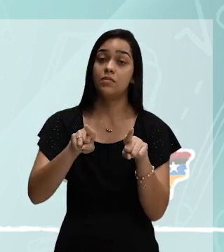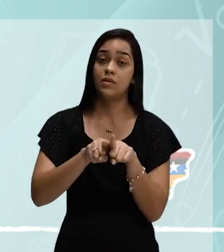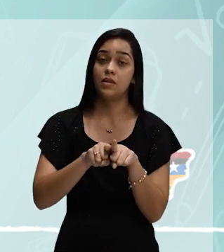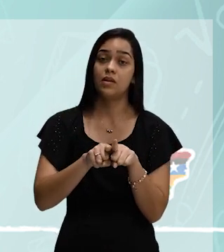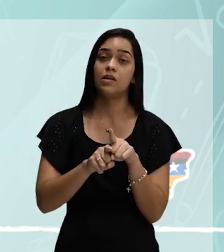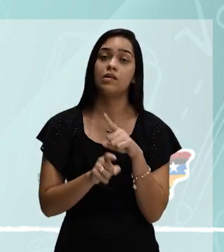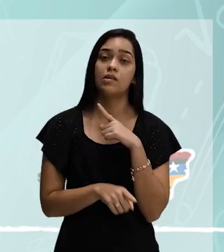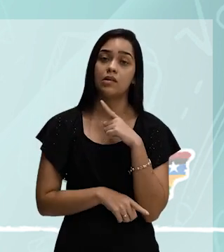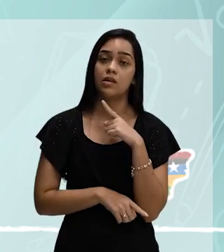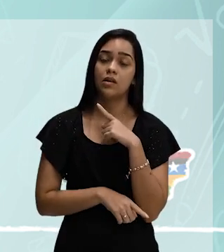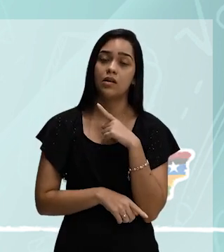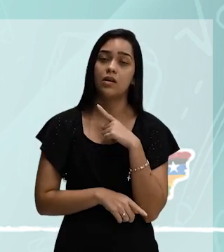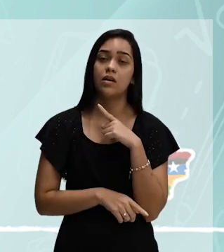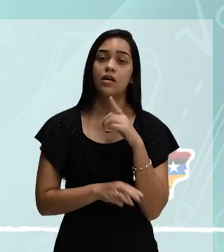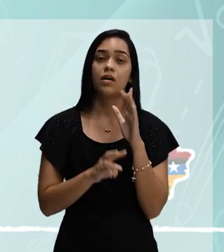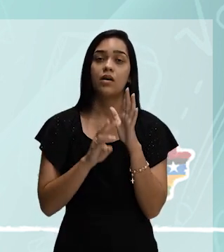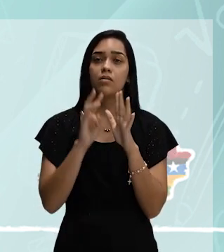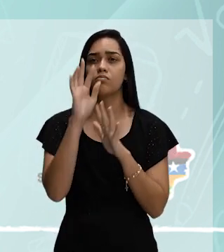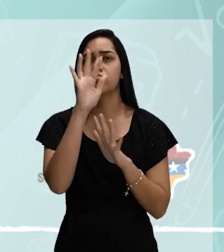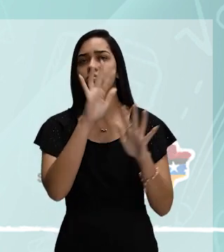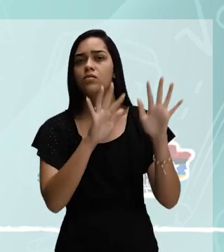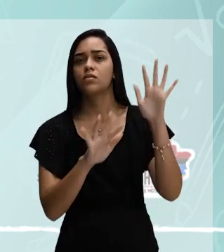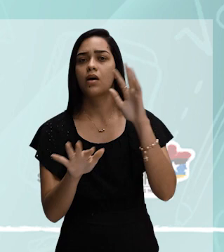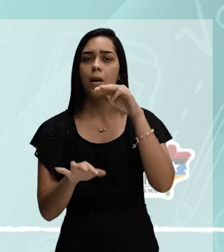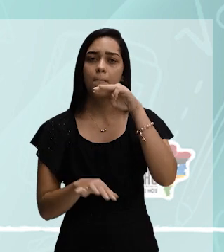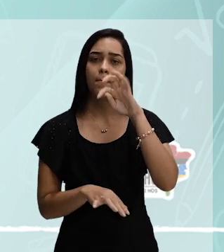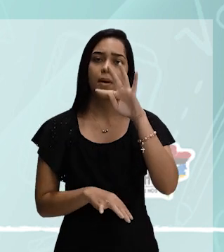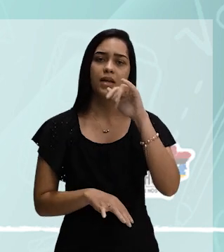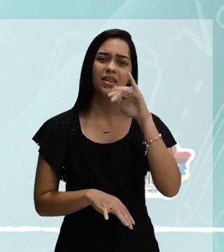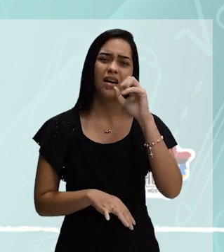ela conferem aspectos metafísicos que